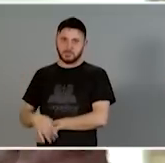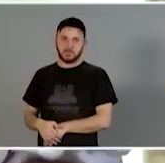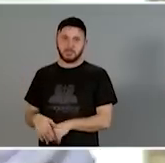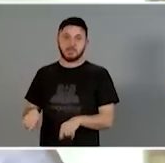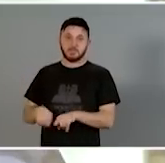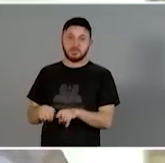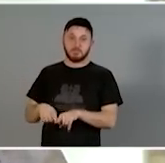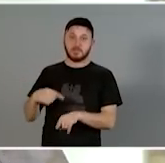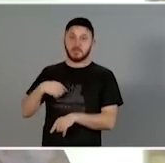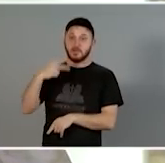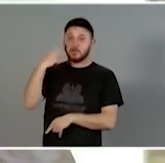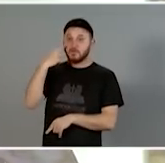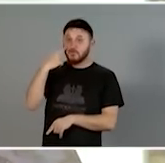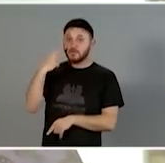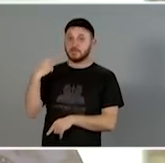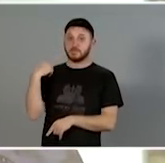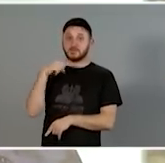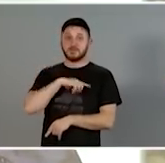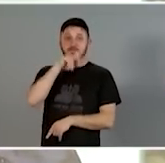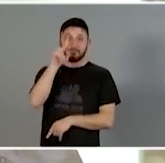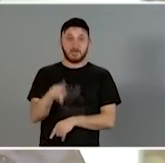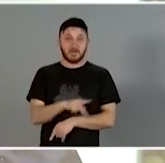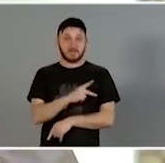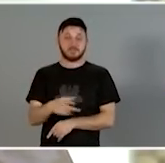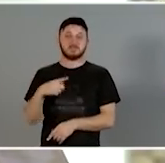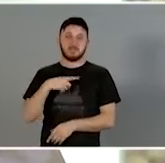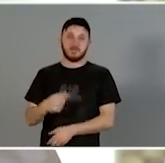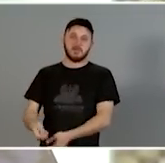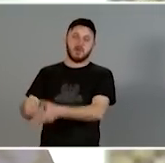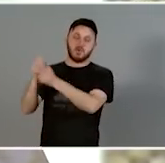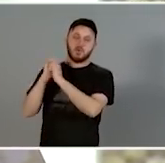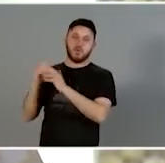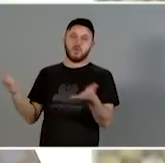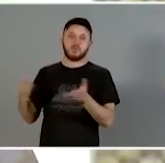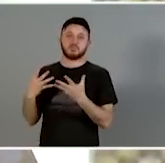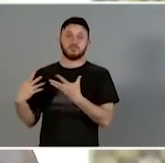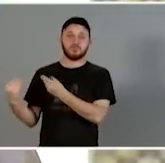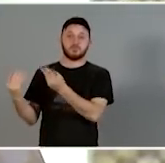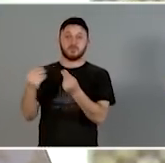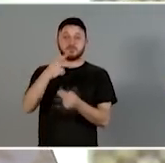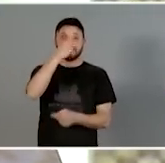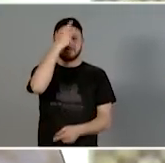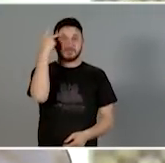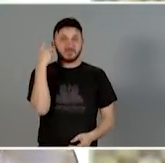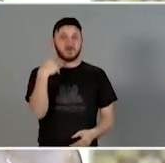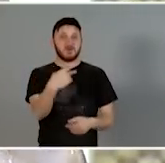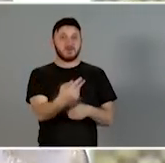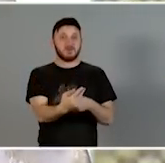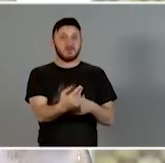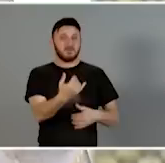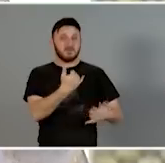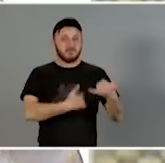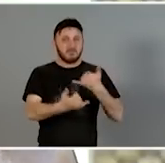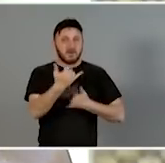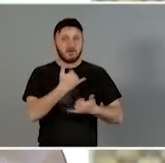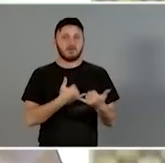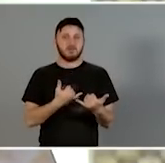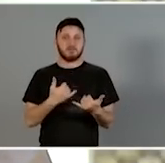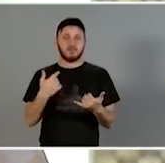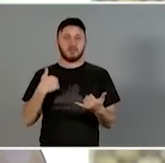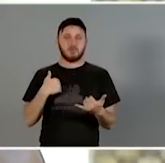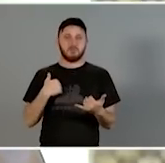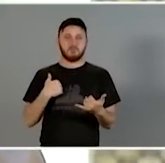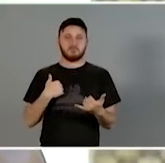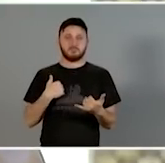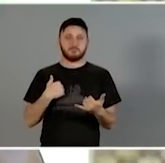o peso que nós padres carregamos hoje nas costas de tantos filhos e filhas. Eu partilhava um pouco depois de passar ao